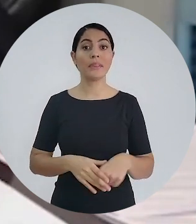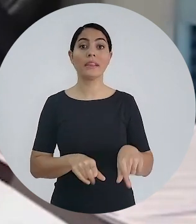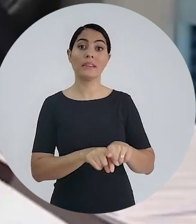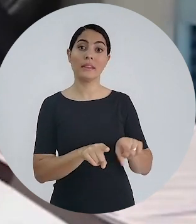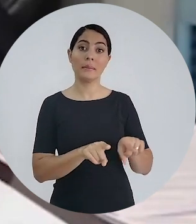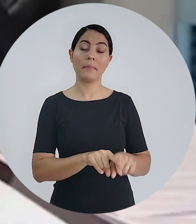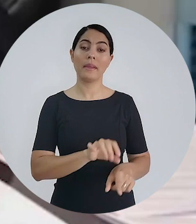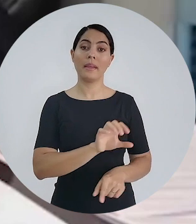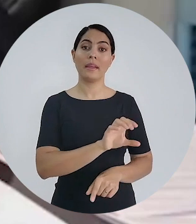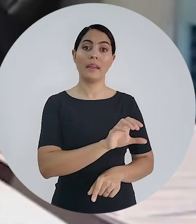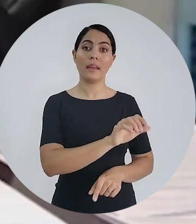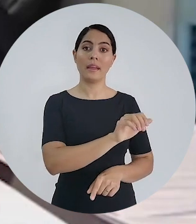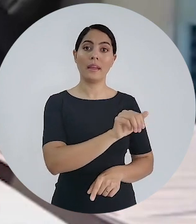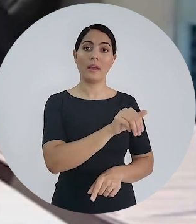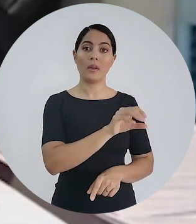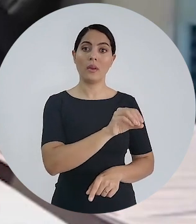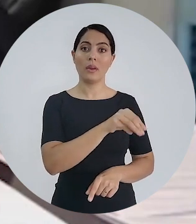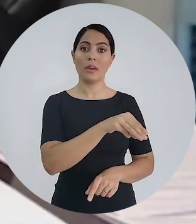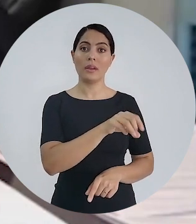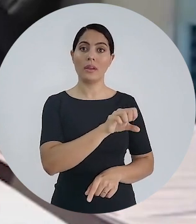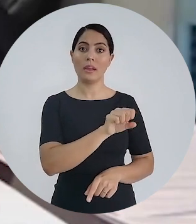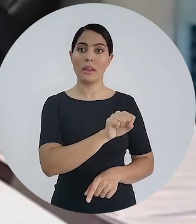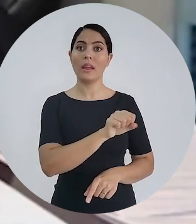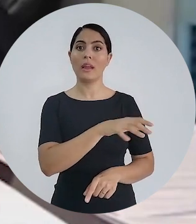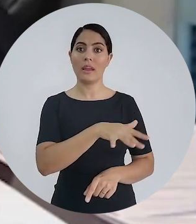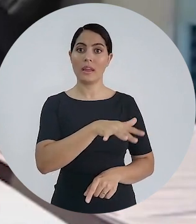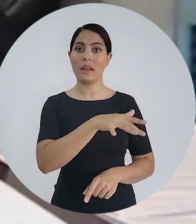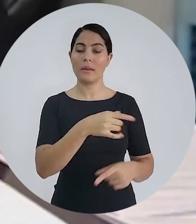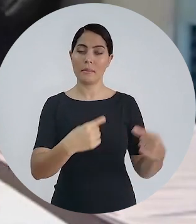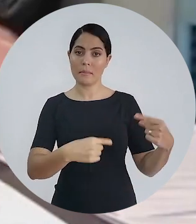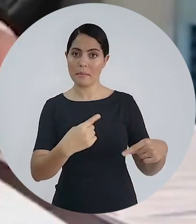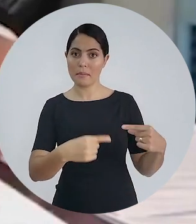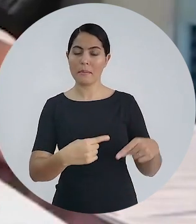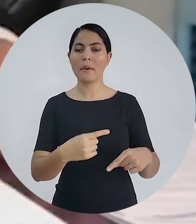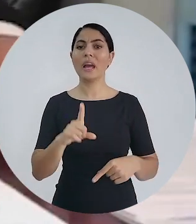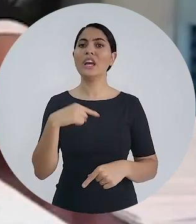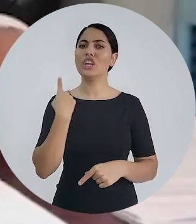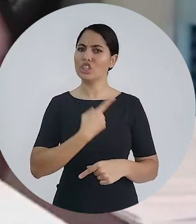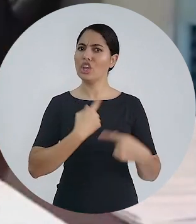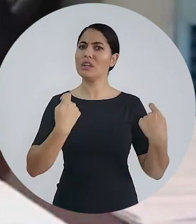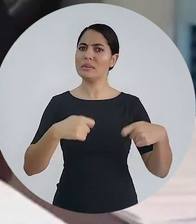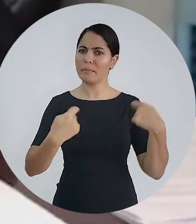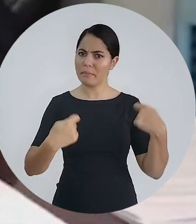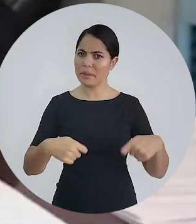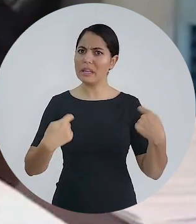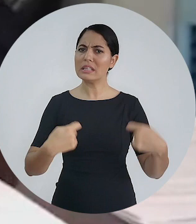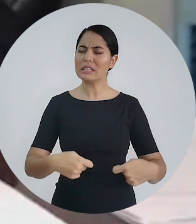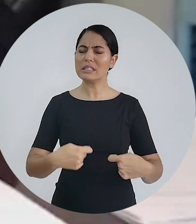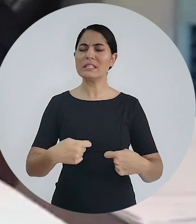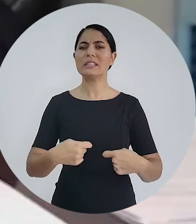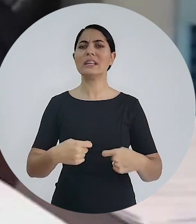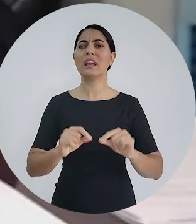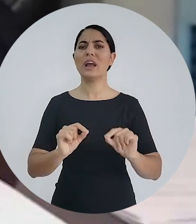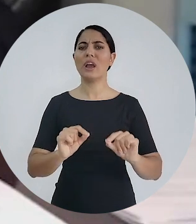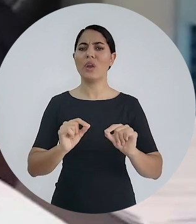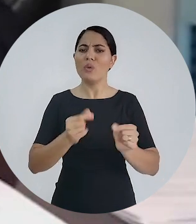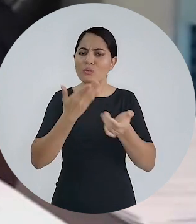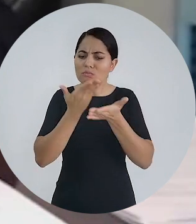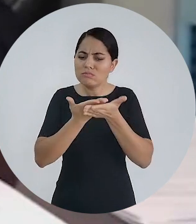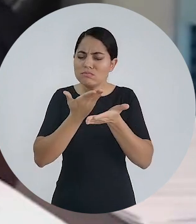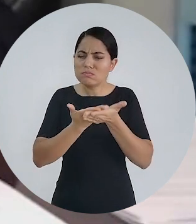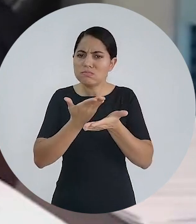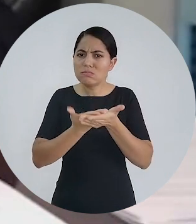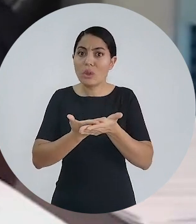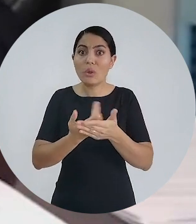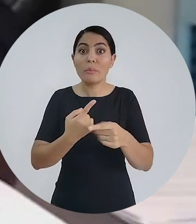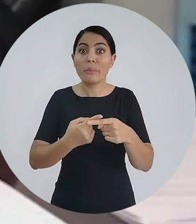ANS resolveu se posicionar e que nós temos que nos debruçar sobre esse assunto, porque o impacto na